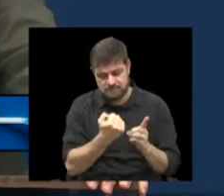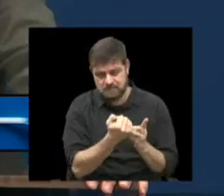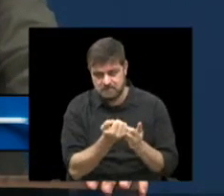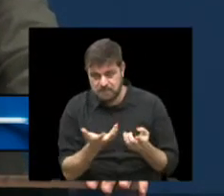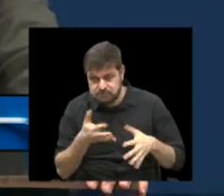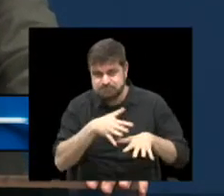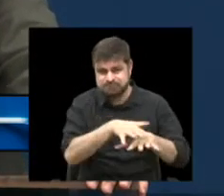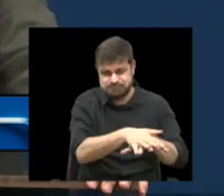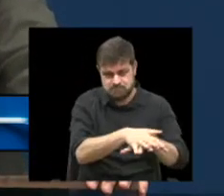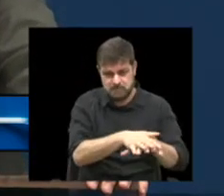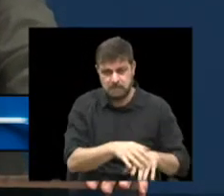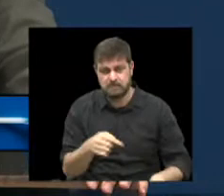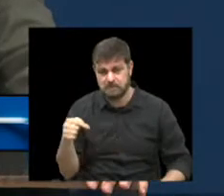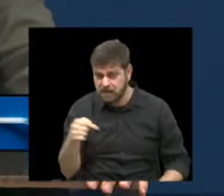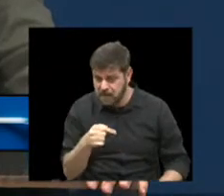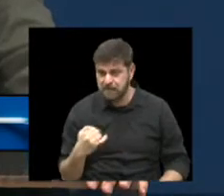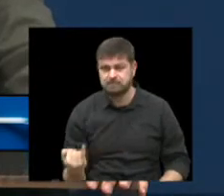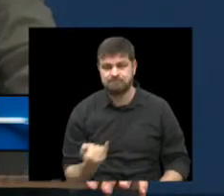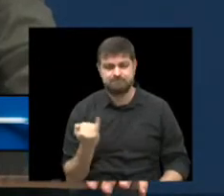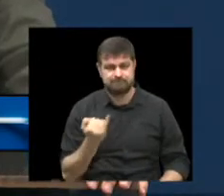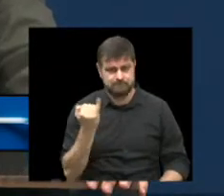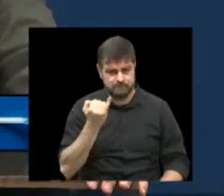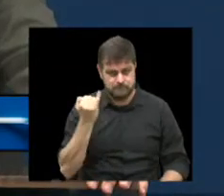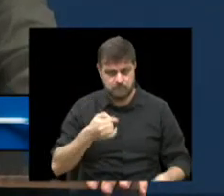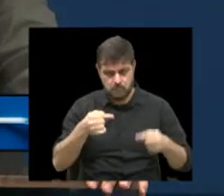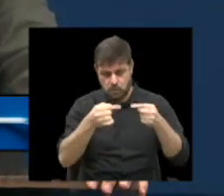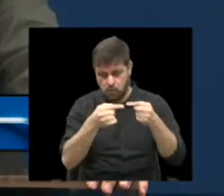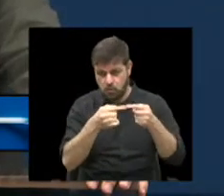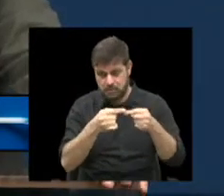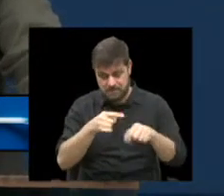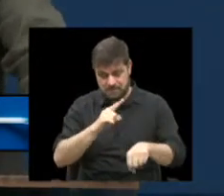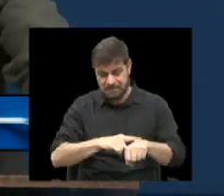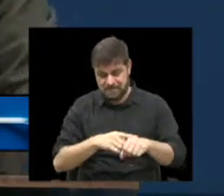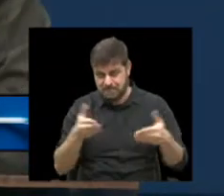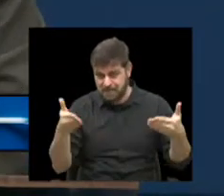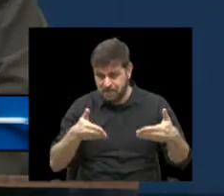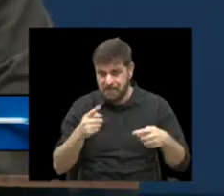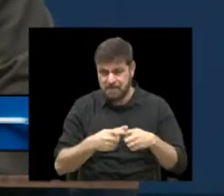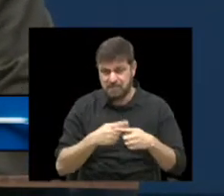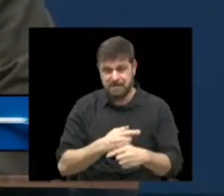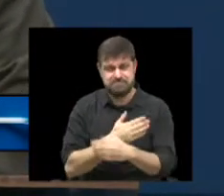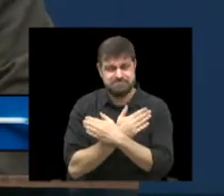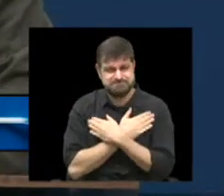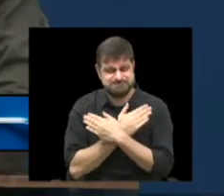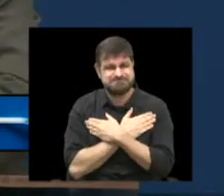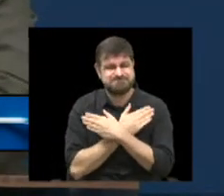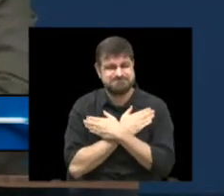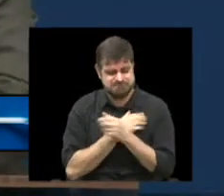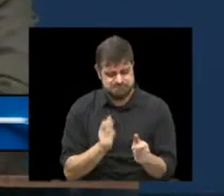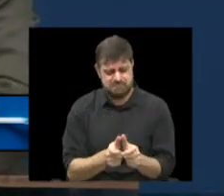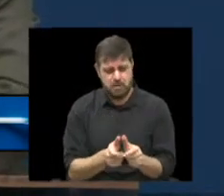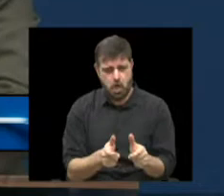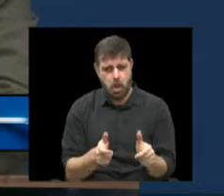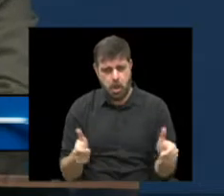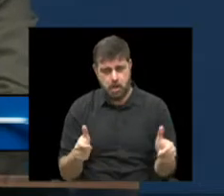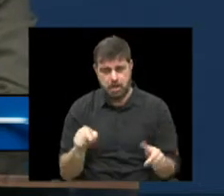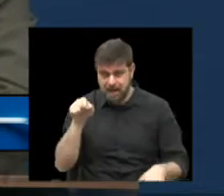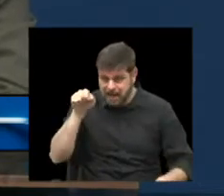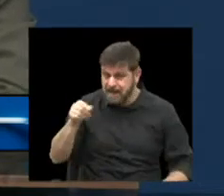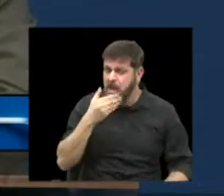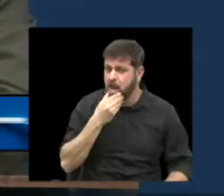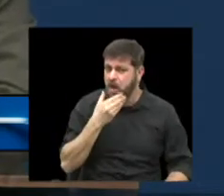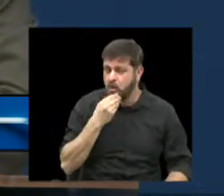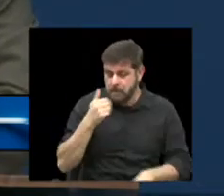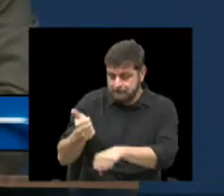bem propício, principalmente nessa época, que o desemprego está muito grande. E ele, como é um